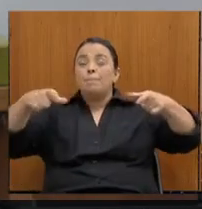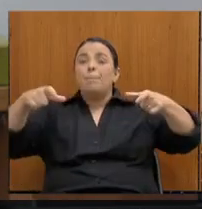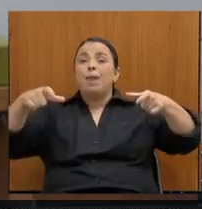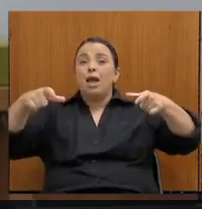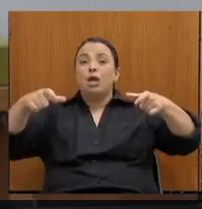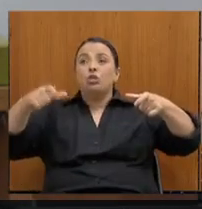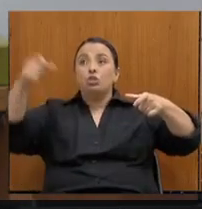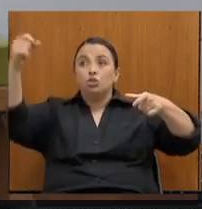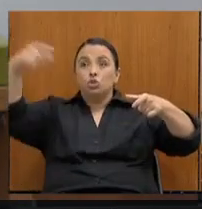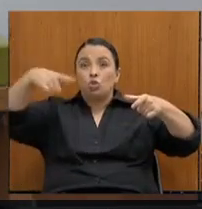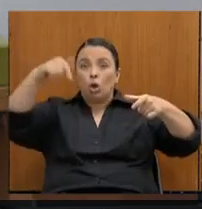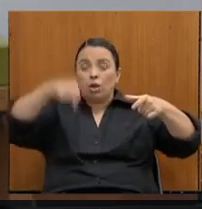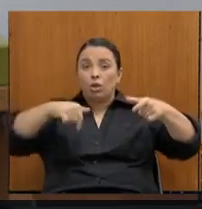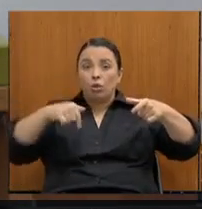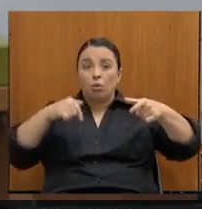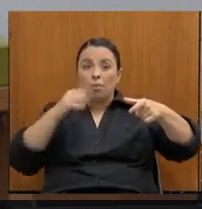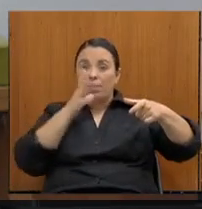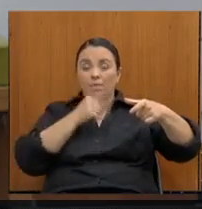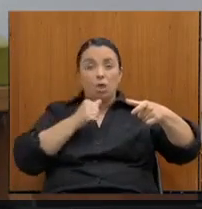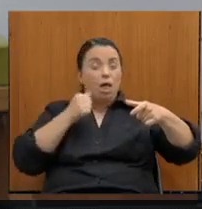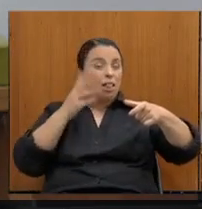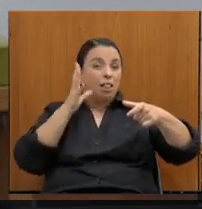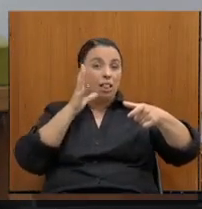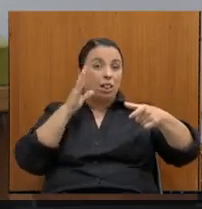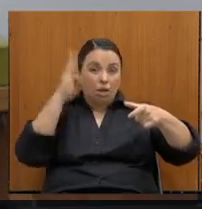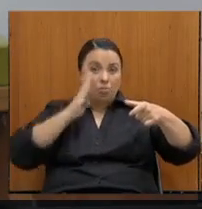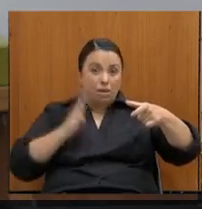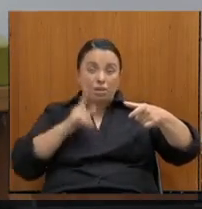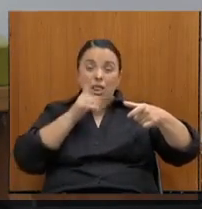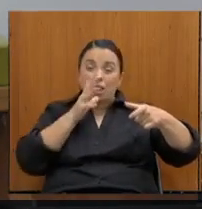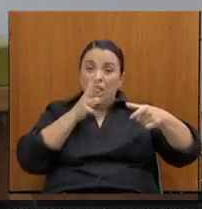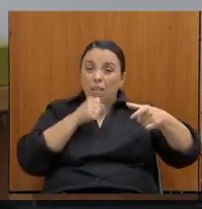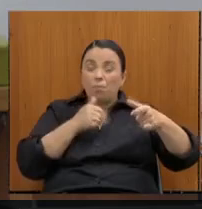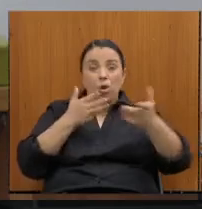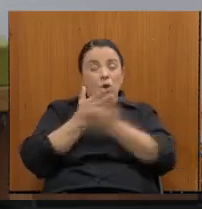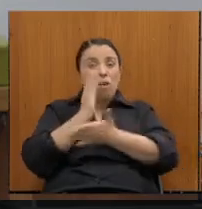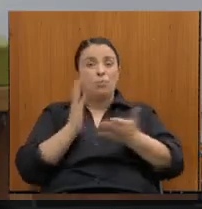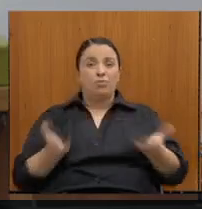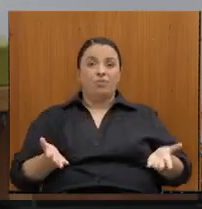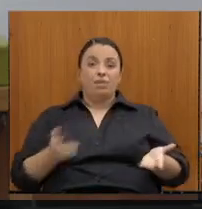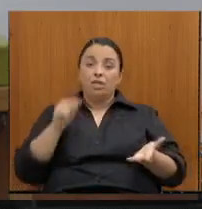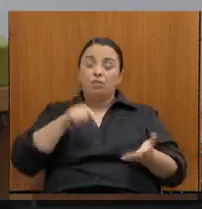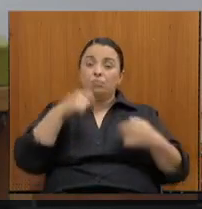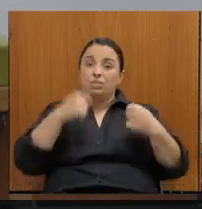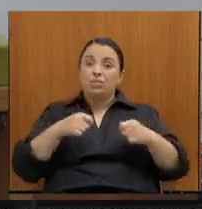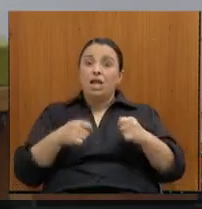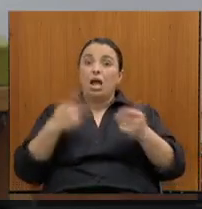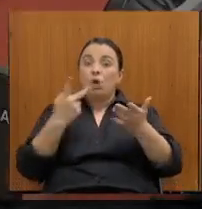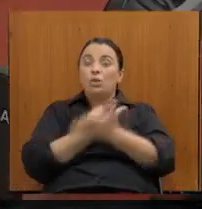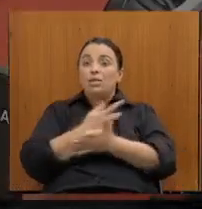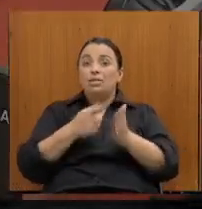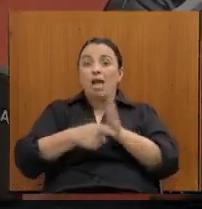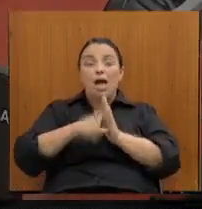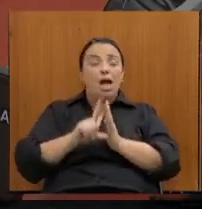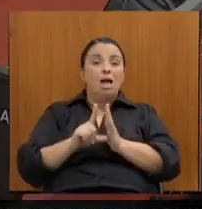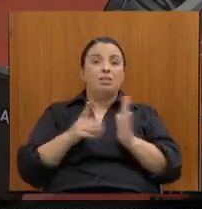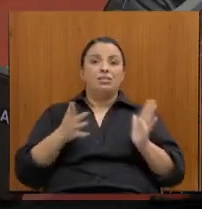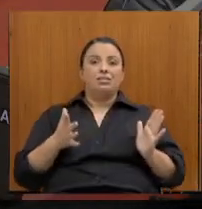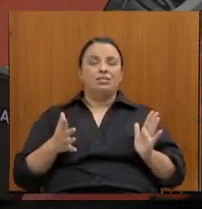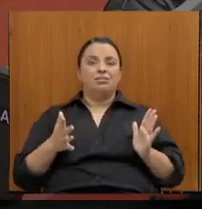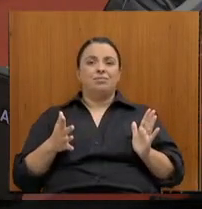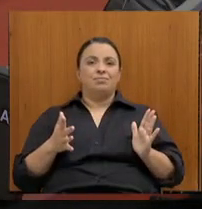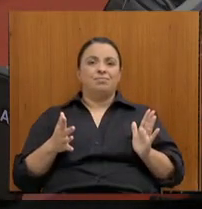acontecer com muita antecedência porque senão o mundo desenvolve e a gente está no interior disse